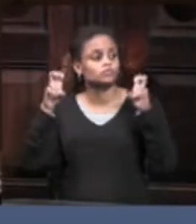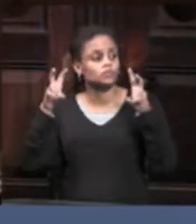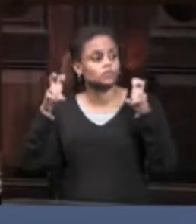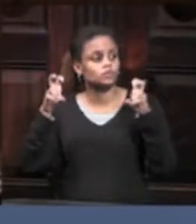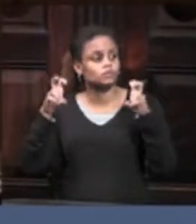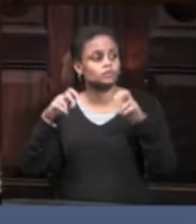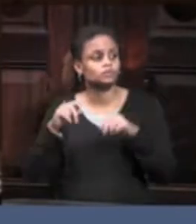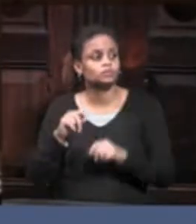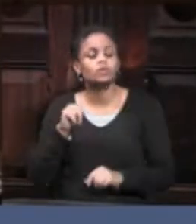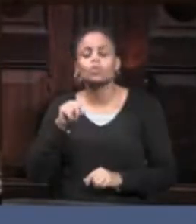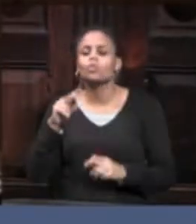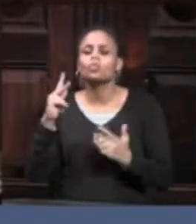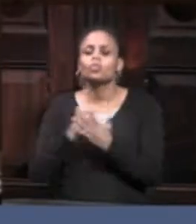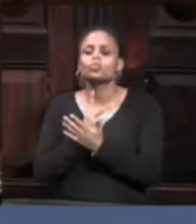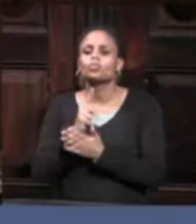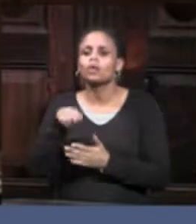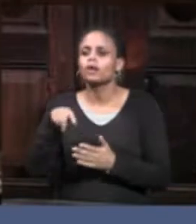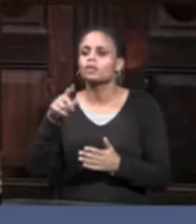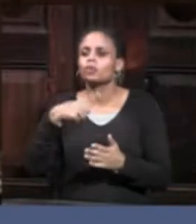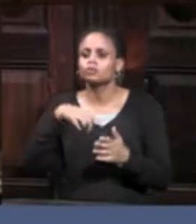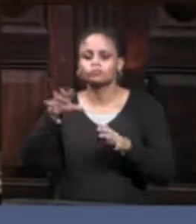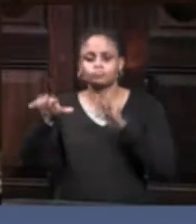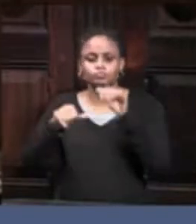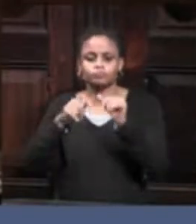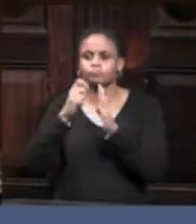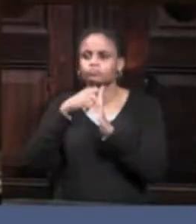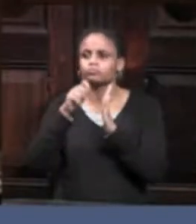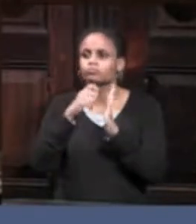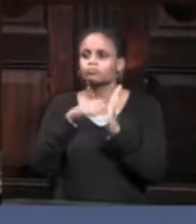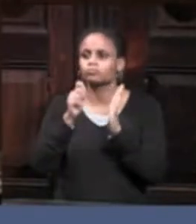recolhemos assinaturas para